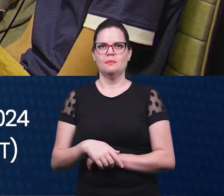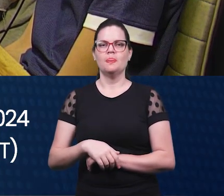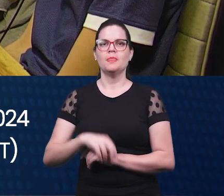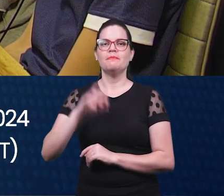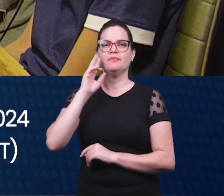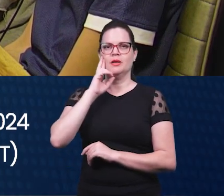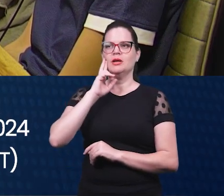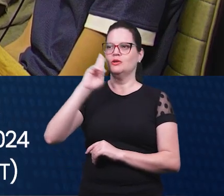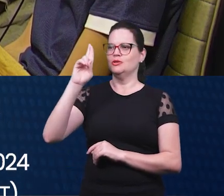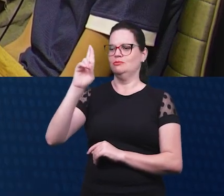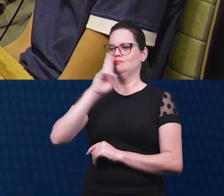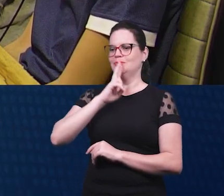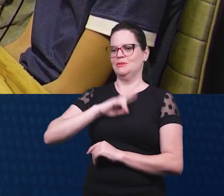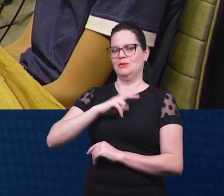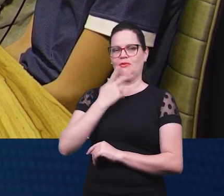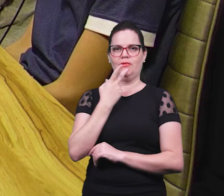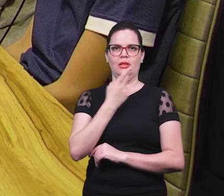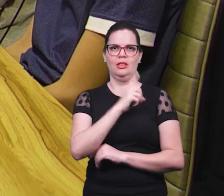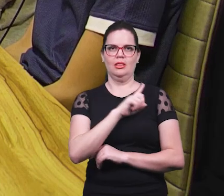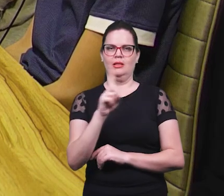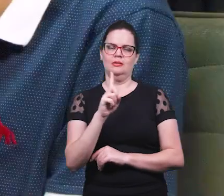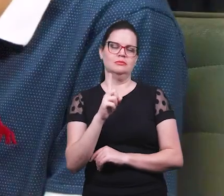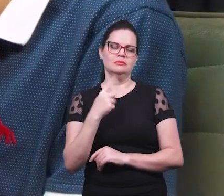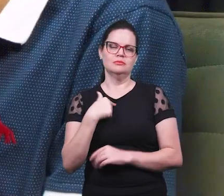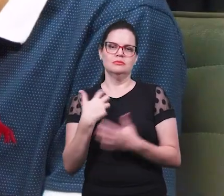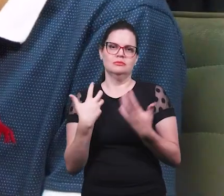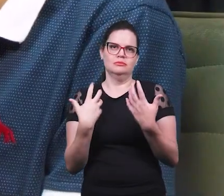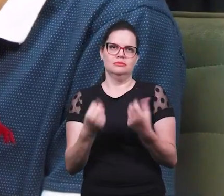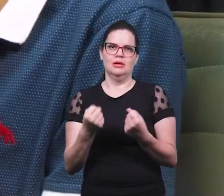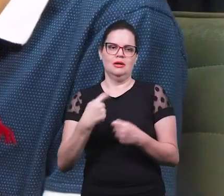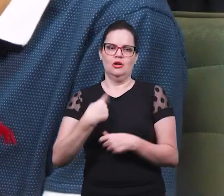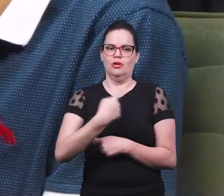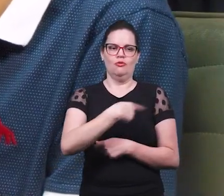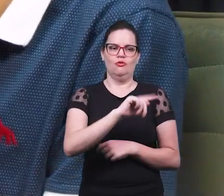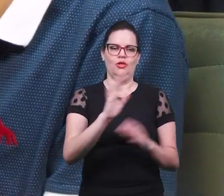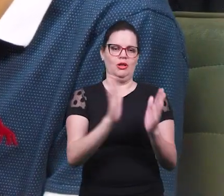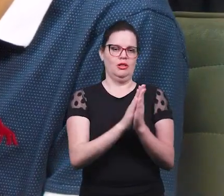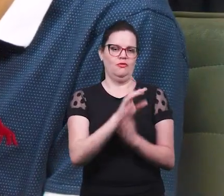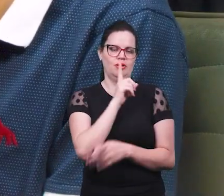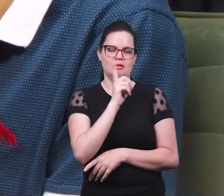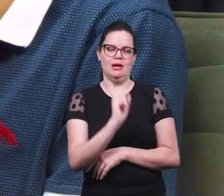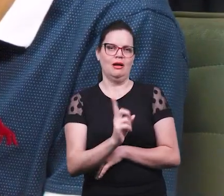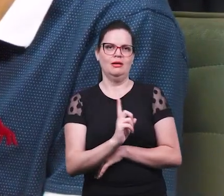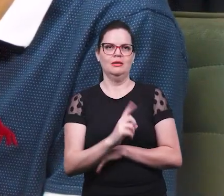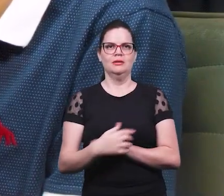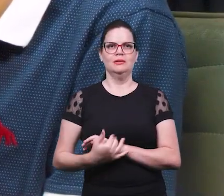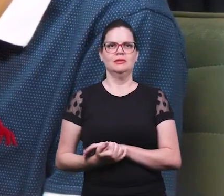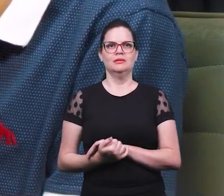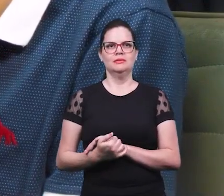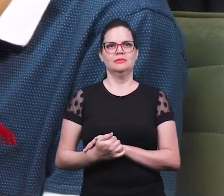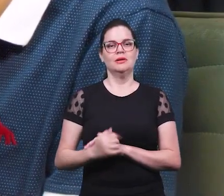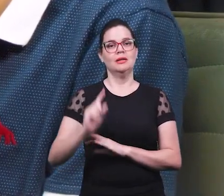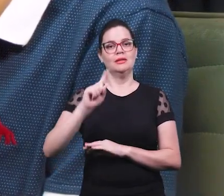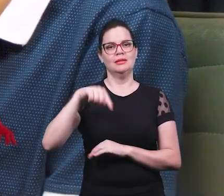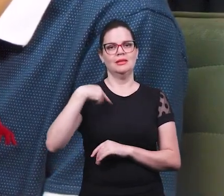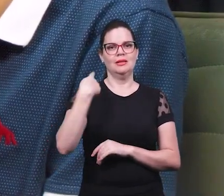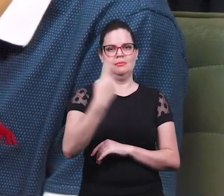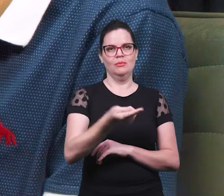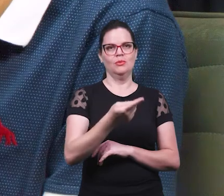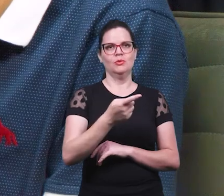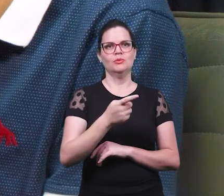não, né? E eu aceitei, eu não fui e depois daquele dia,